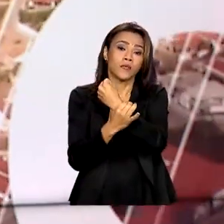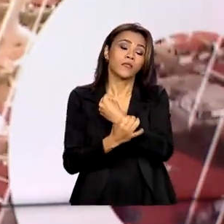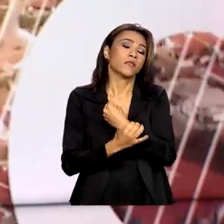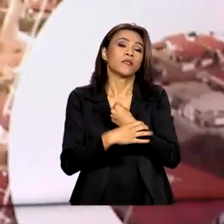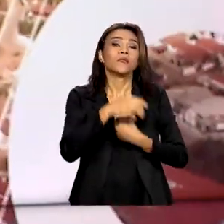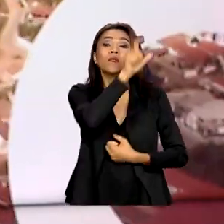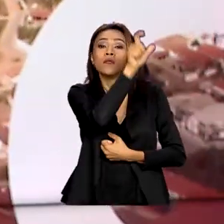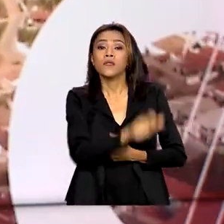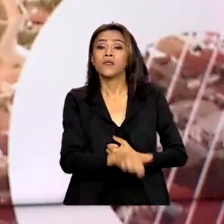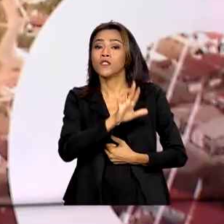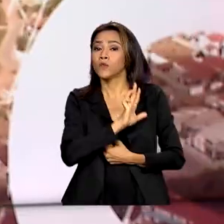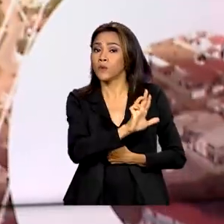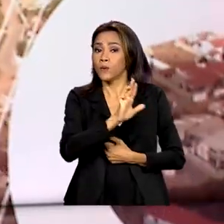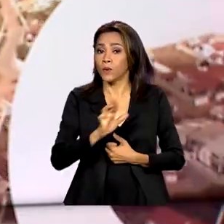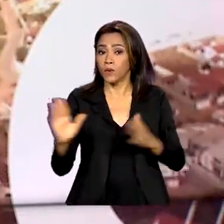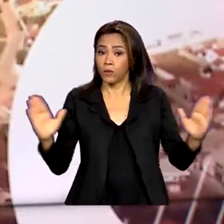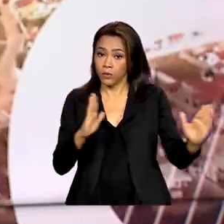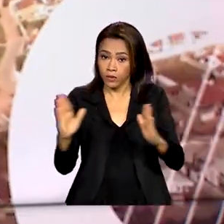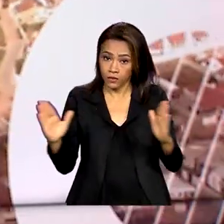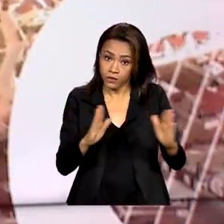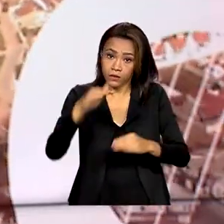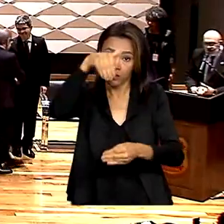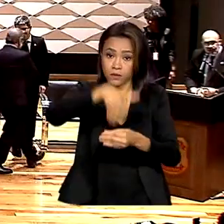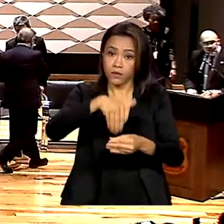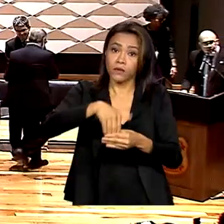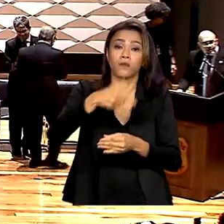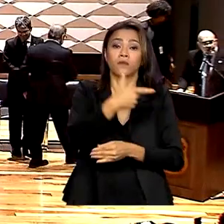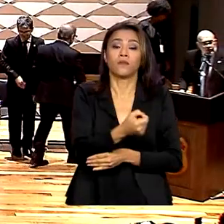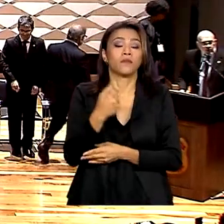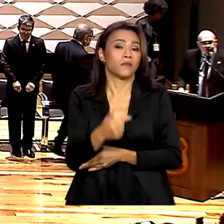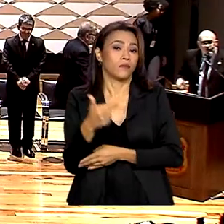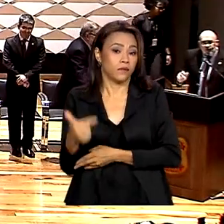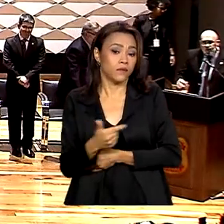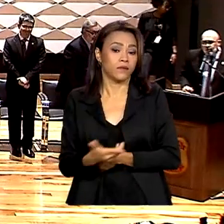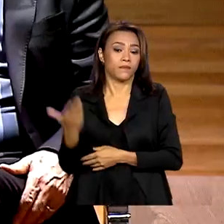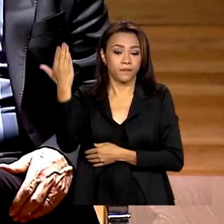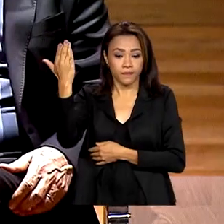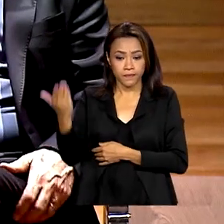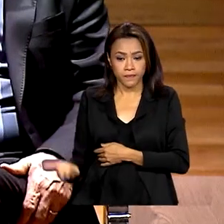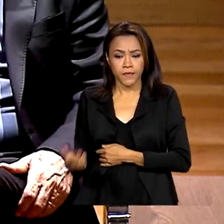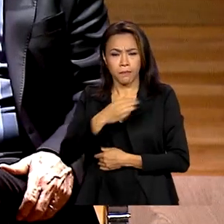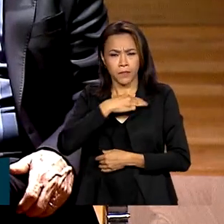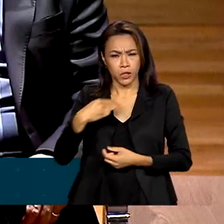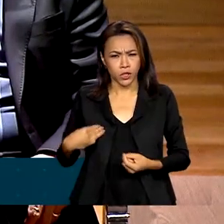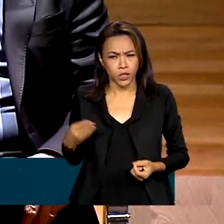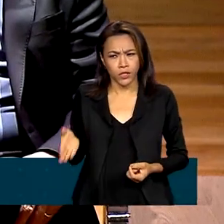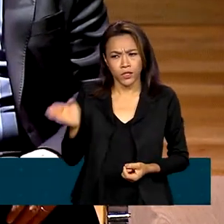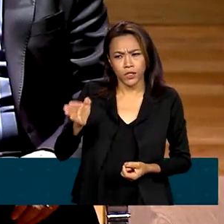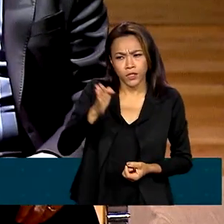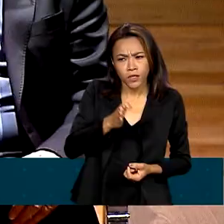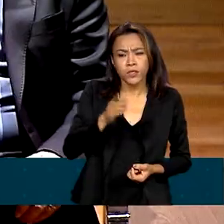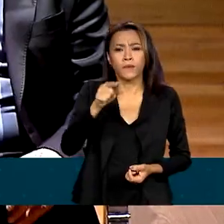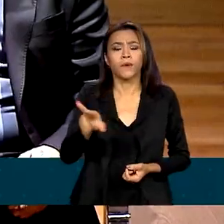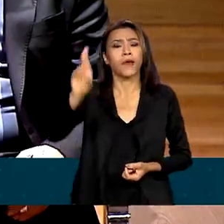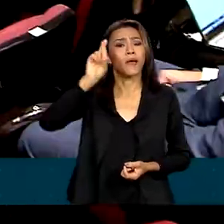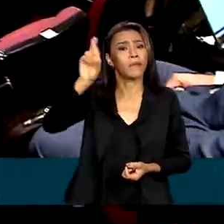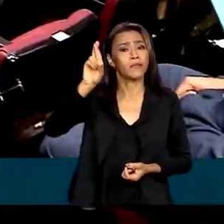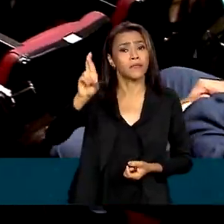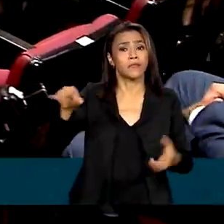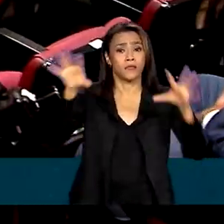Lula durante as eleições de 2022. Ministros de Estado, representantes do Supremo Tribunal